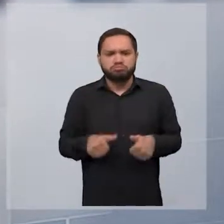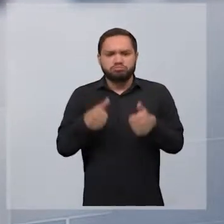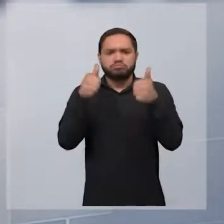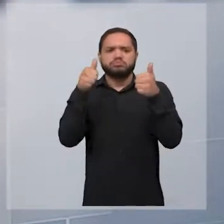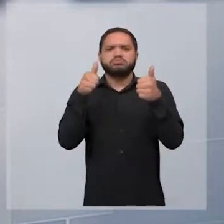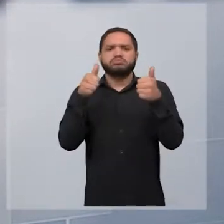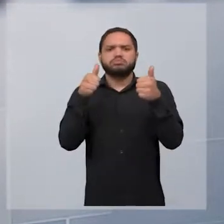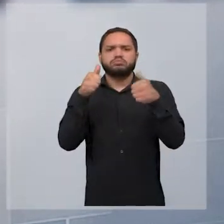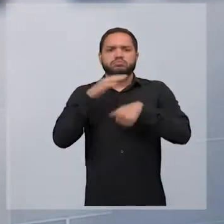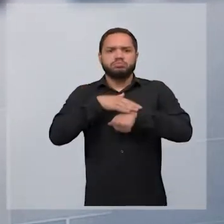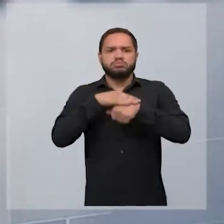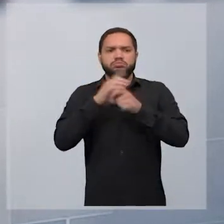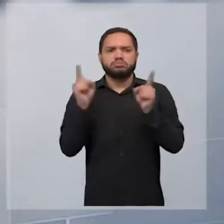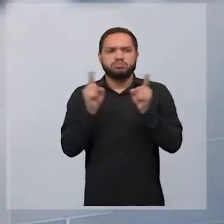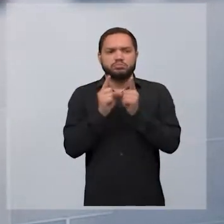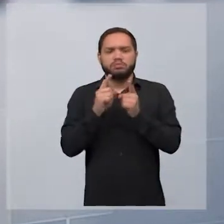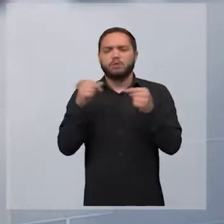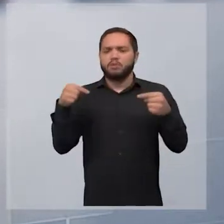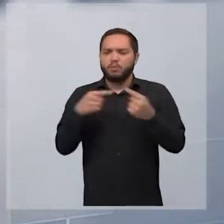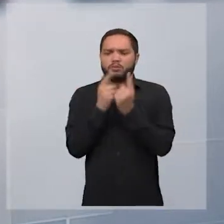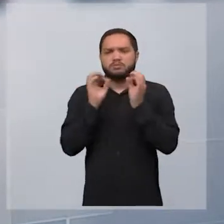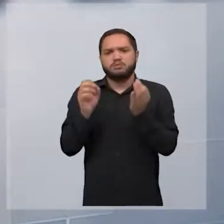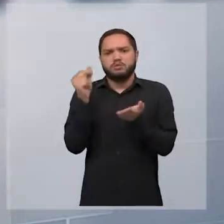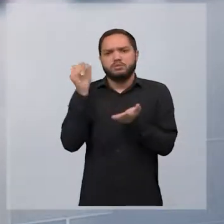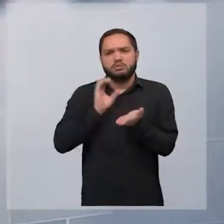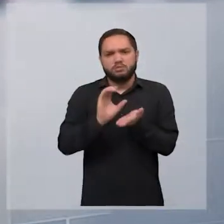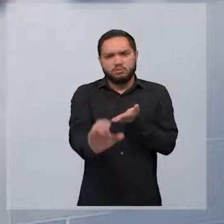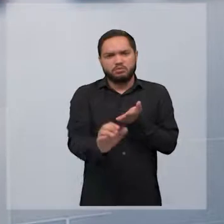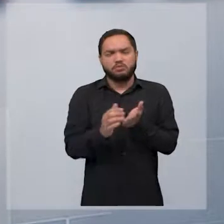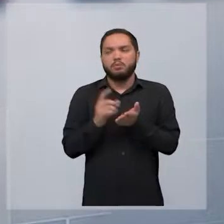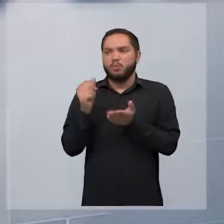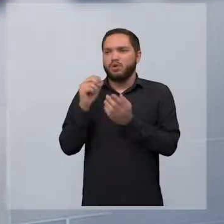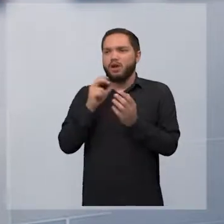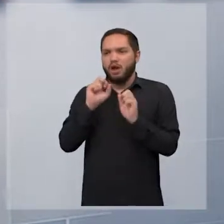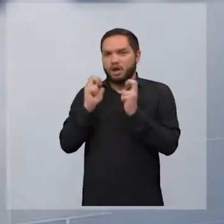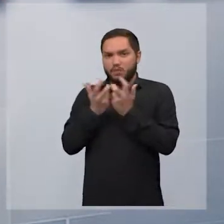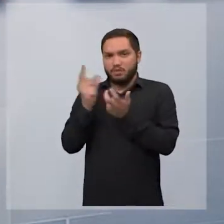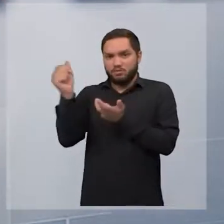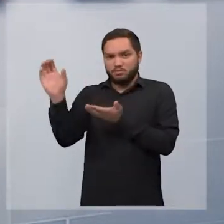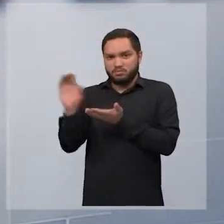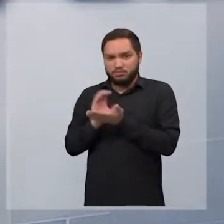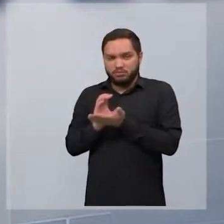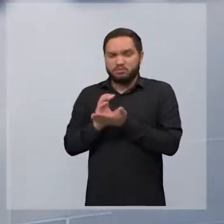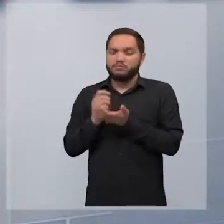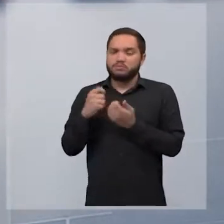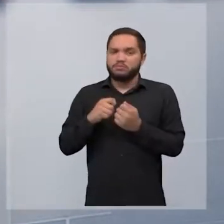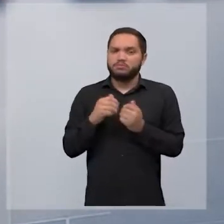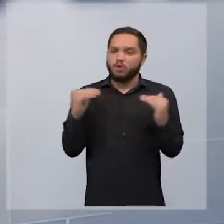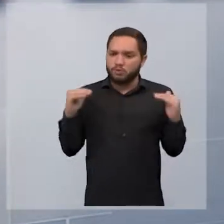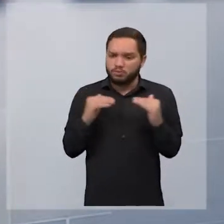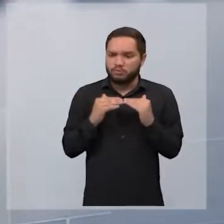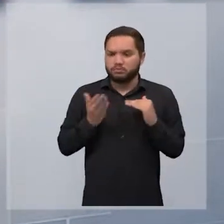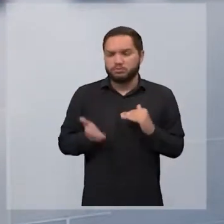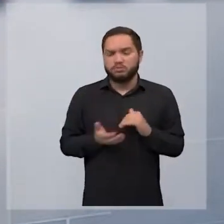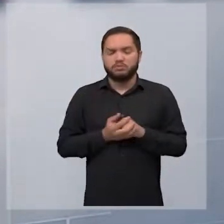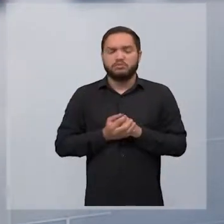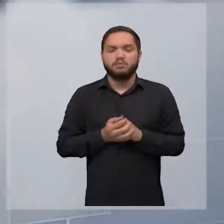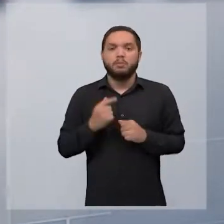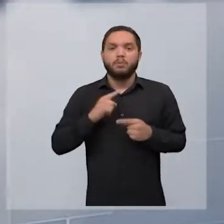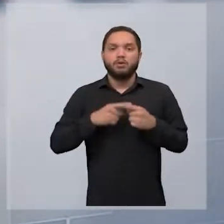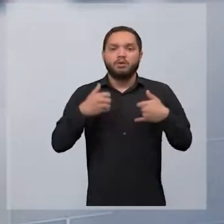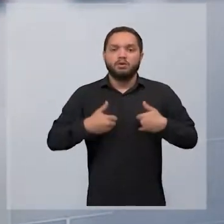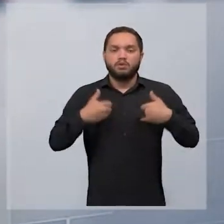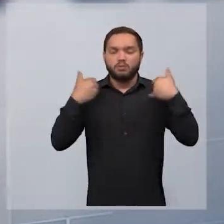o investimento público que essa Câmara recebe. E quando eu digo isso, é porque eu fico muito orgulhoso de ter... Eu penso que se a gente tiver